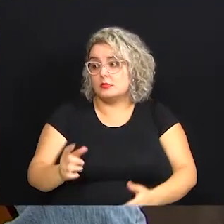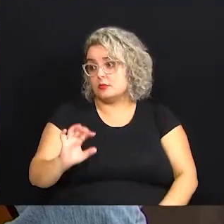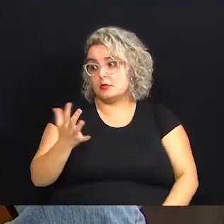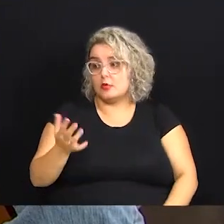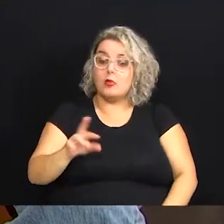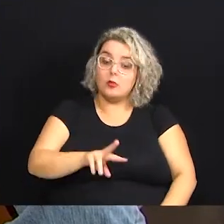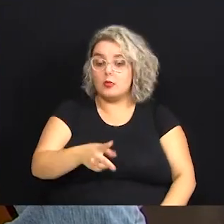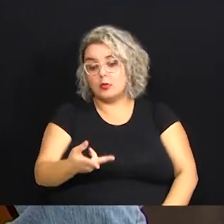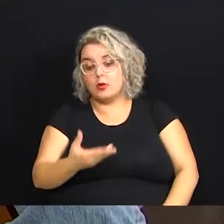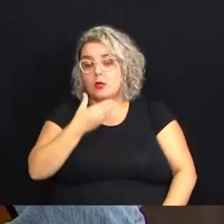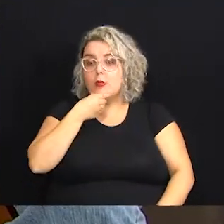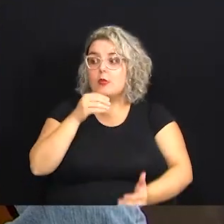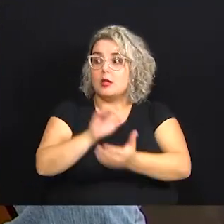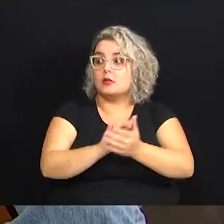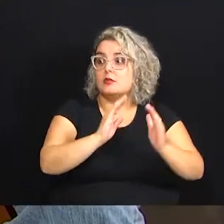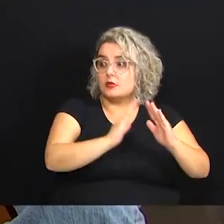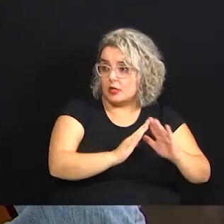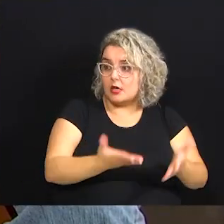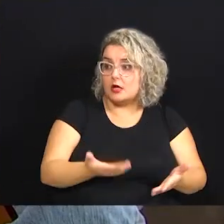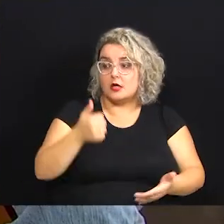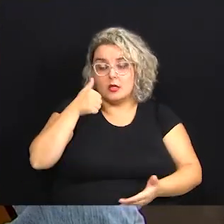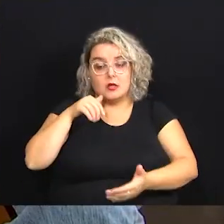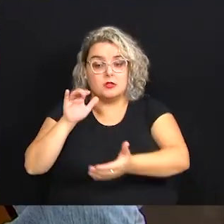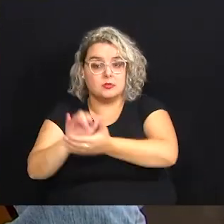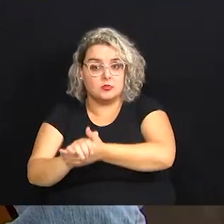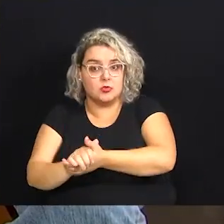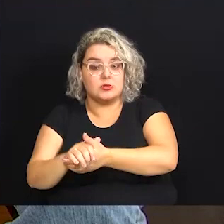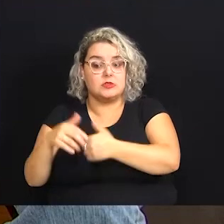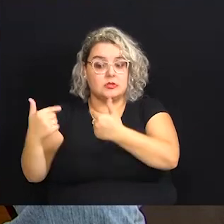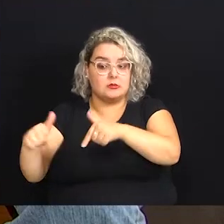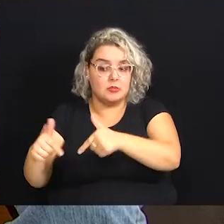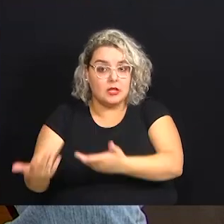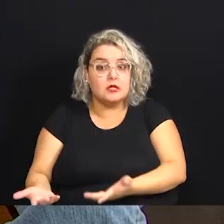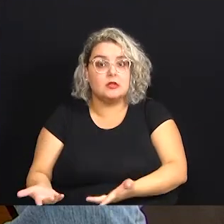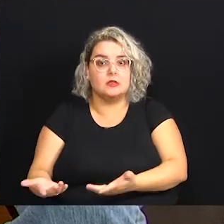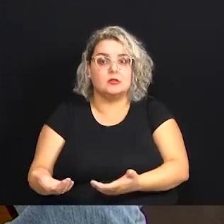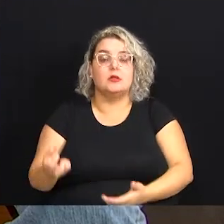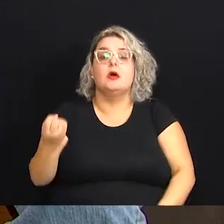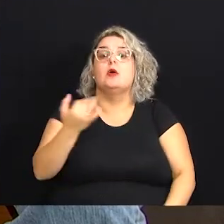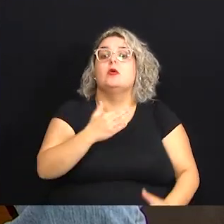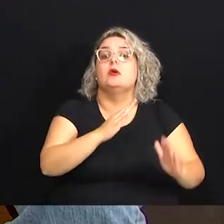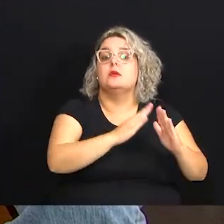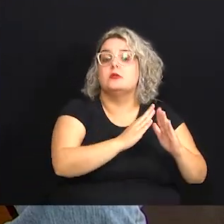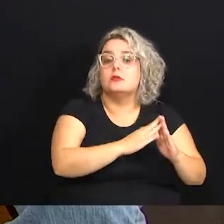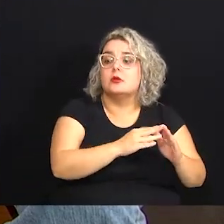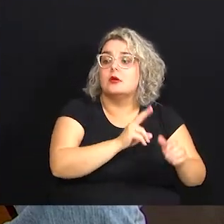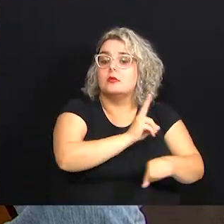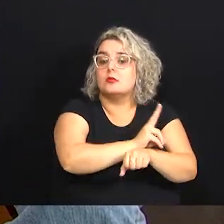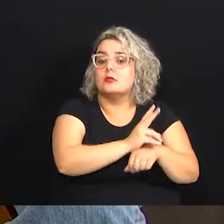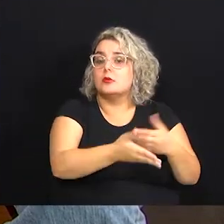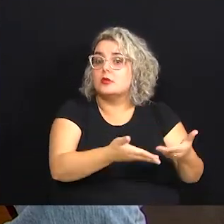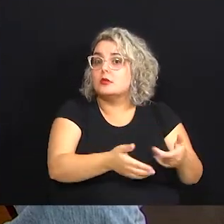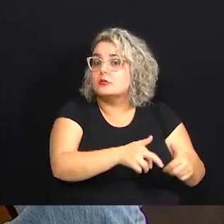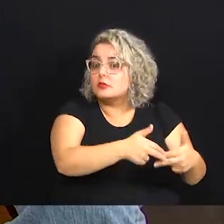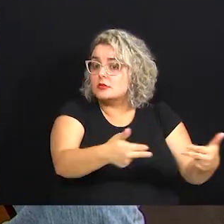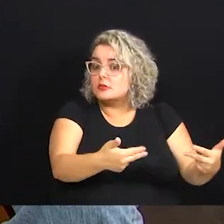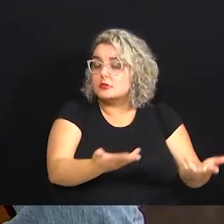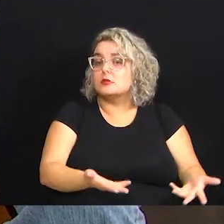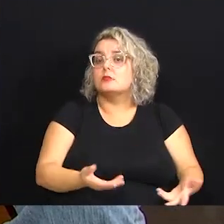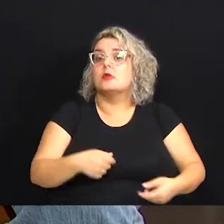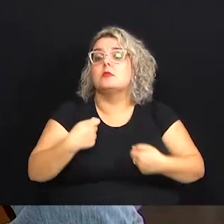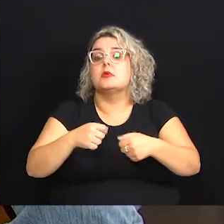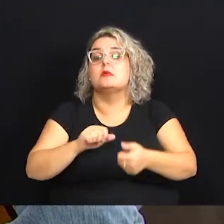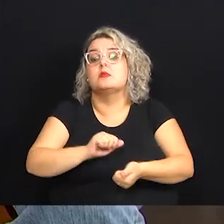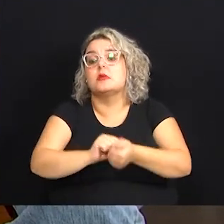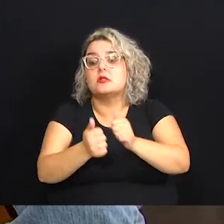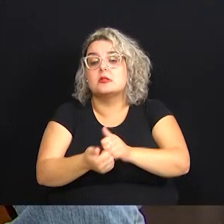contrário, né? É o marido que fica em casa e a esposa está trabalhando, então quanto tempo esse marido que está em casa cuidando das coisas vai precisar para se